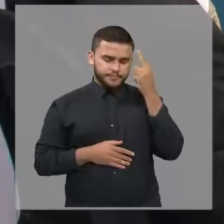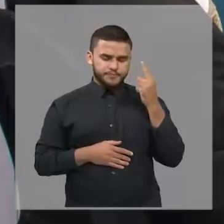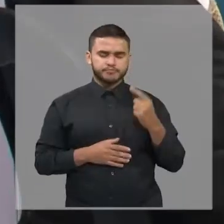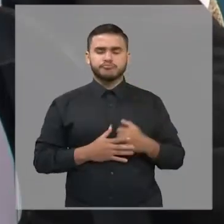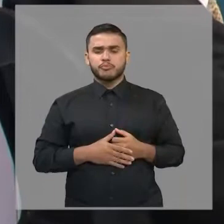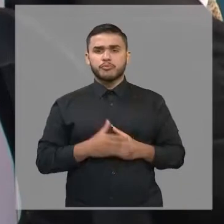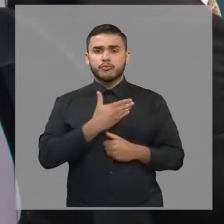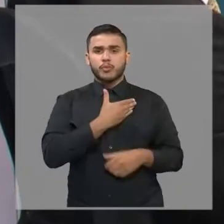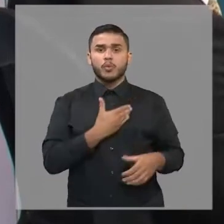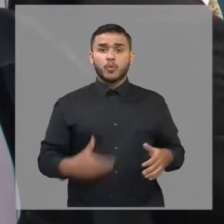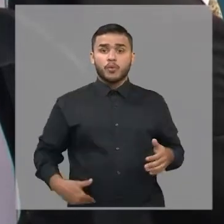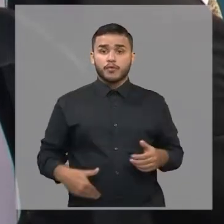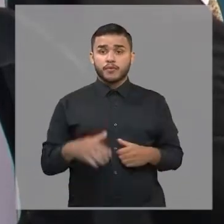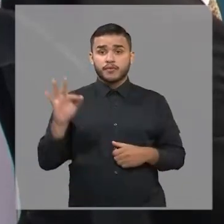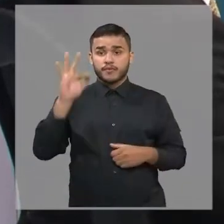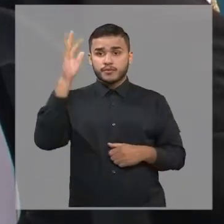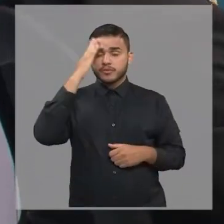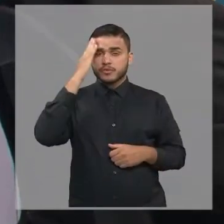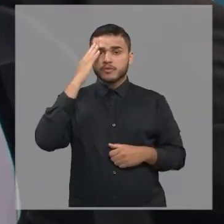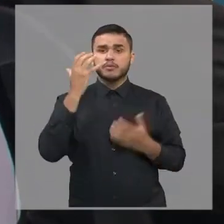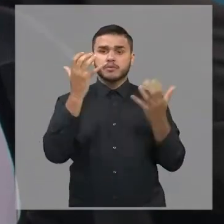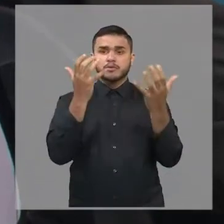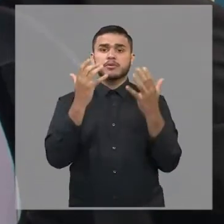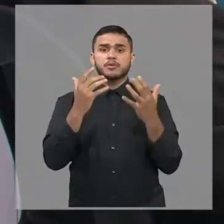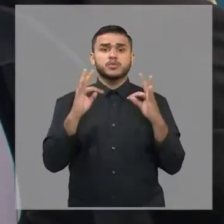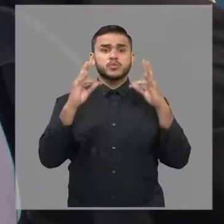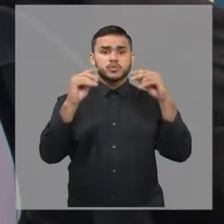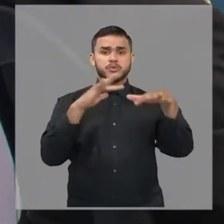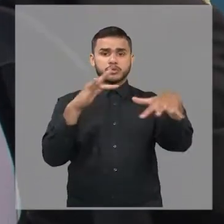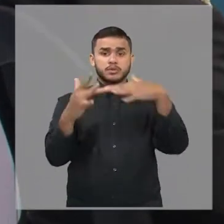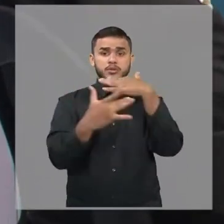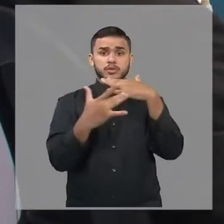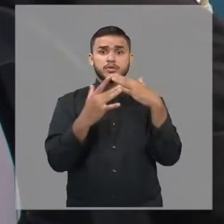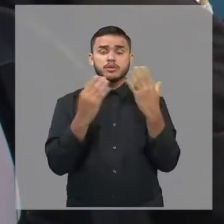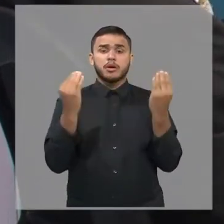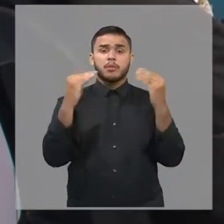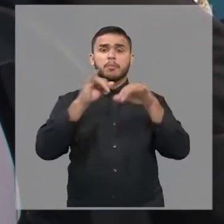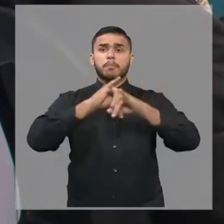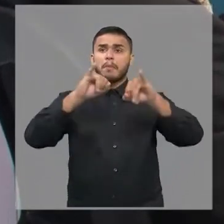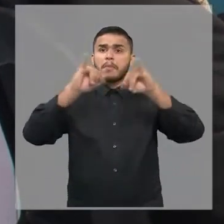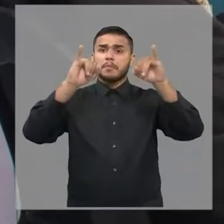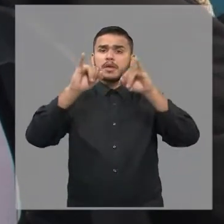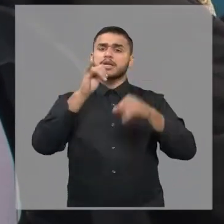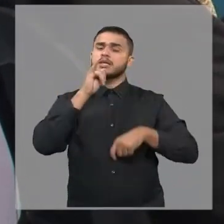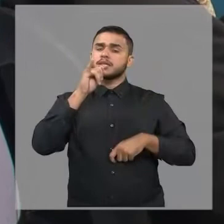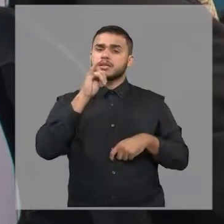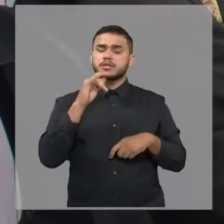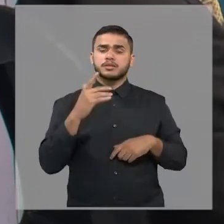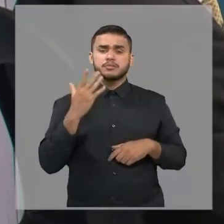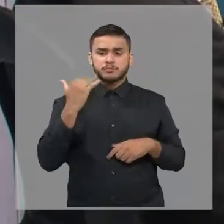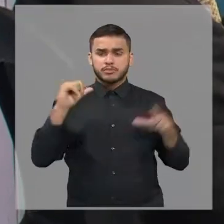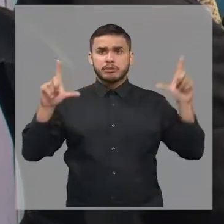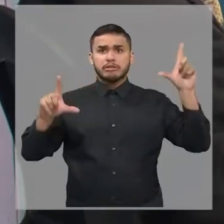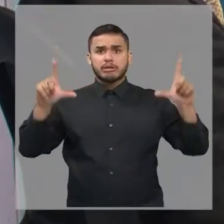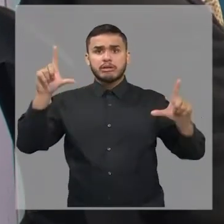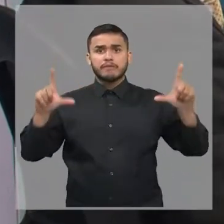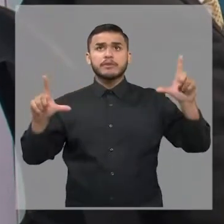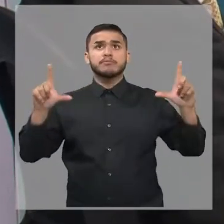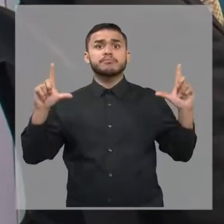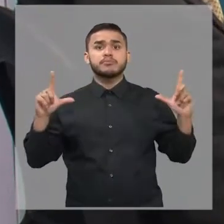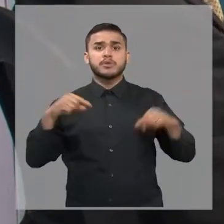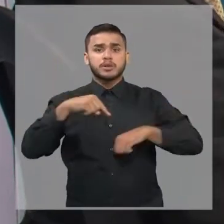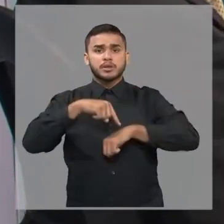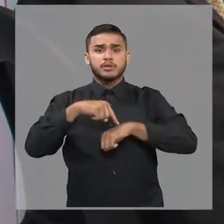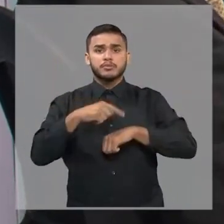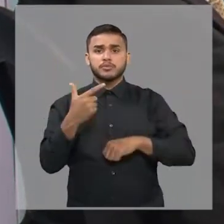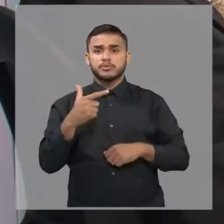apostou? Numa chamada democracia digital, nas redes sociais. Ele é fruto disso, na verdade. O presidente foi eleito sem tempo de televisão, sem dinheiro. Nada mais é